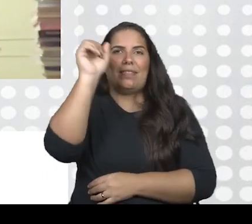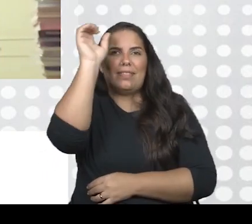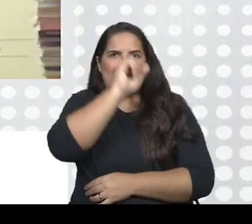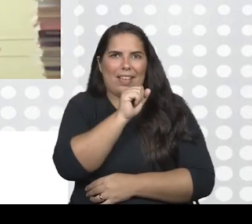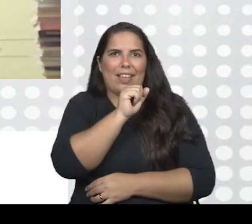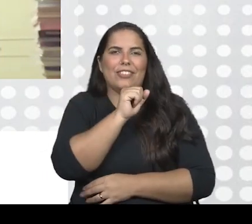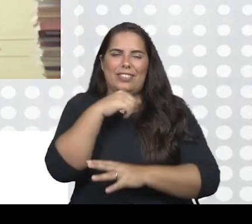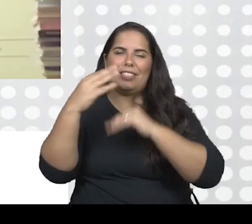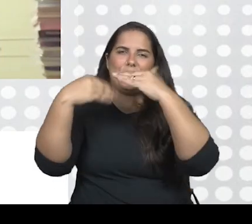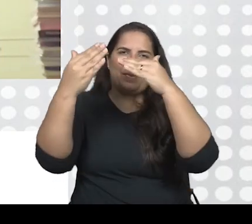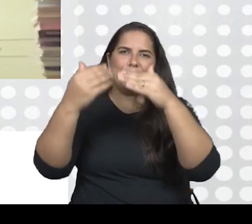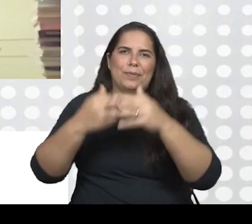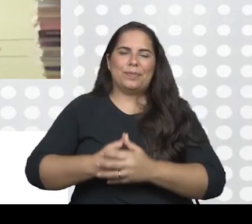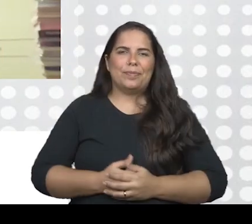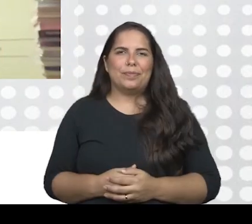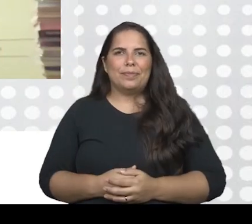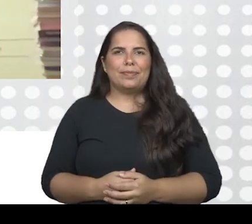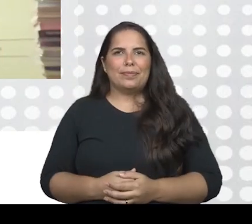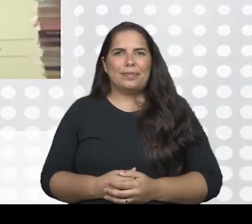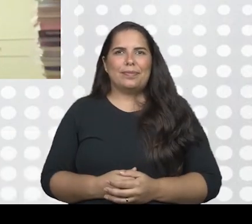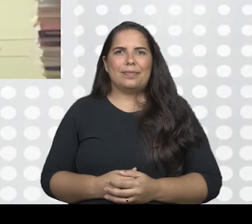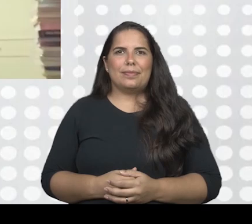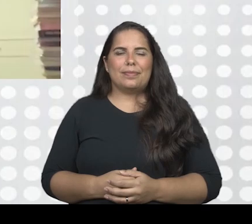aprendizagem e desenvolvimento.